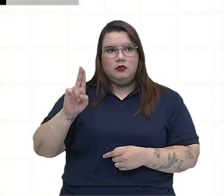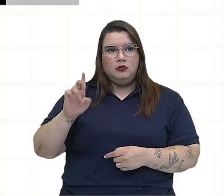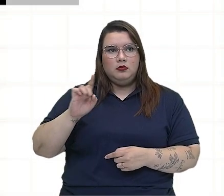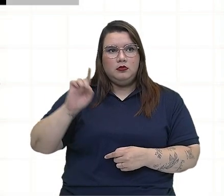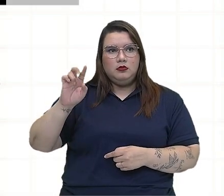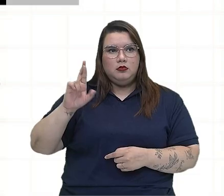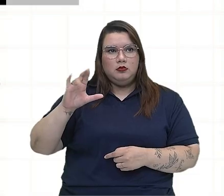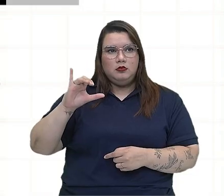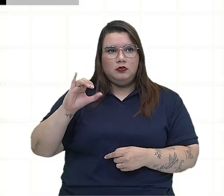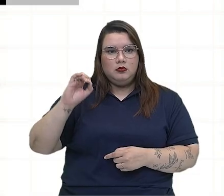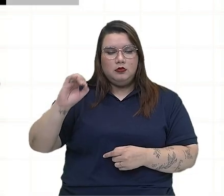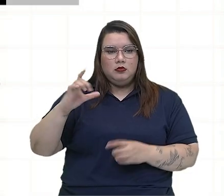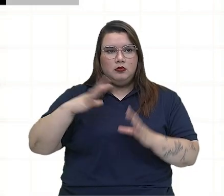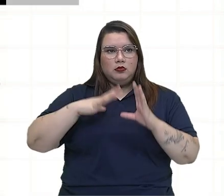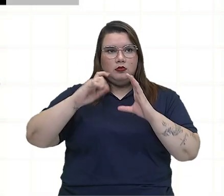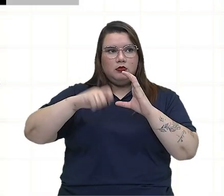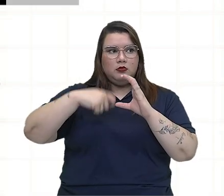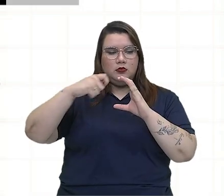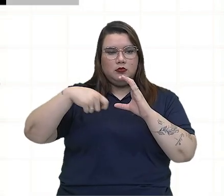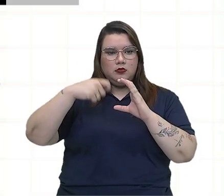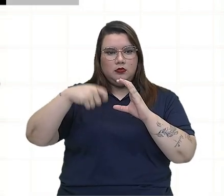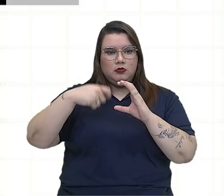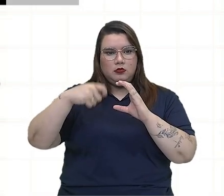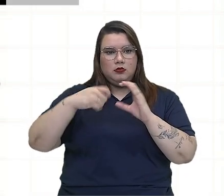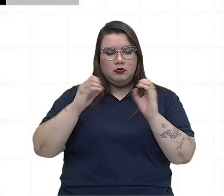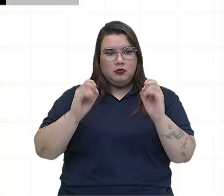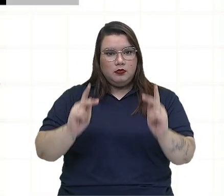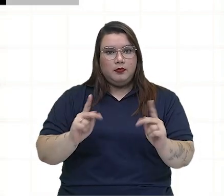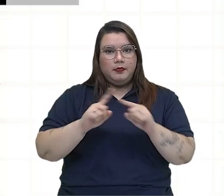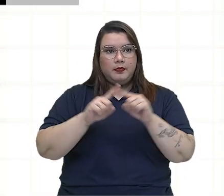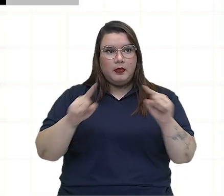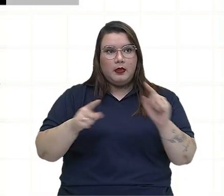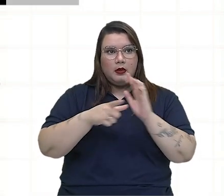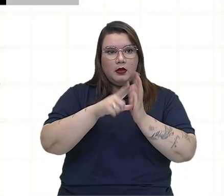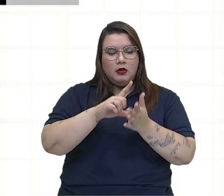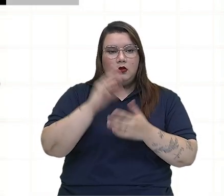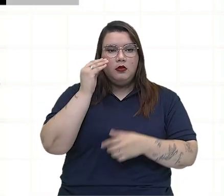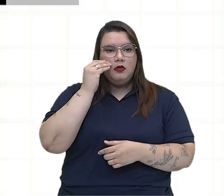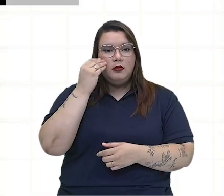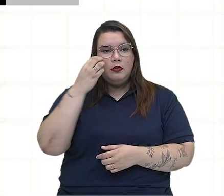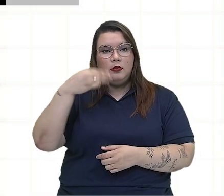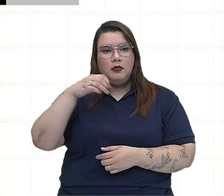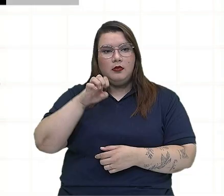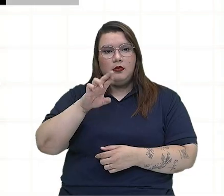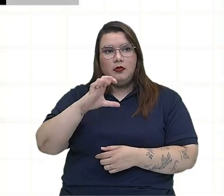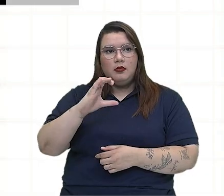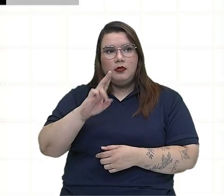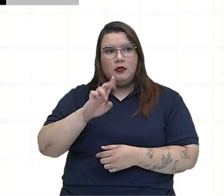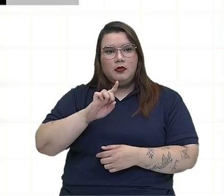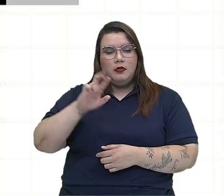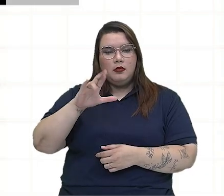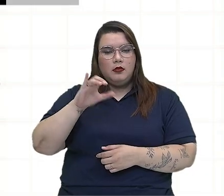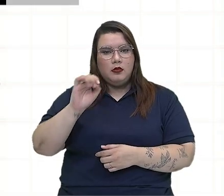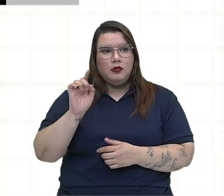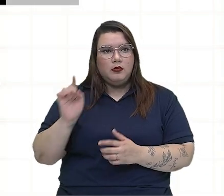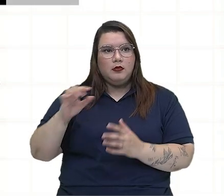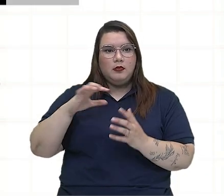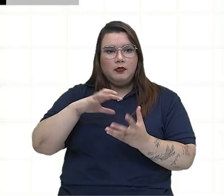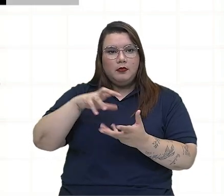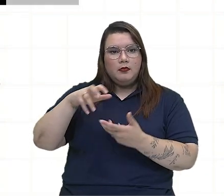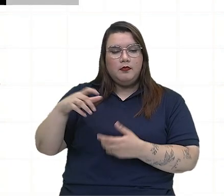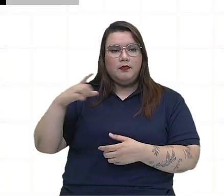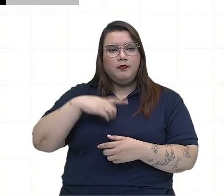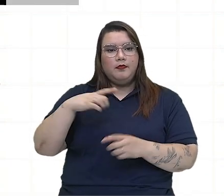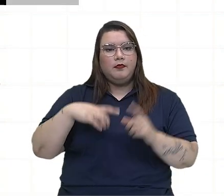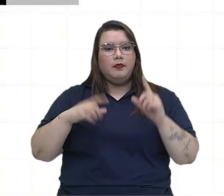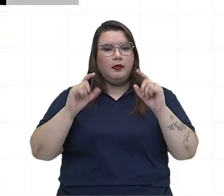Mercúrio com uma animação. Tá bom? Mas antes de ver Mercúrio na animação, temos ainda que este